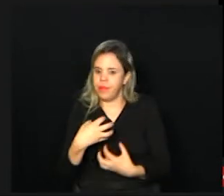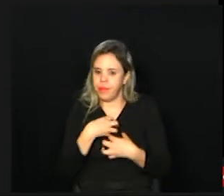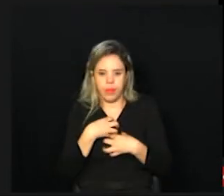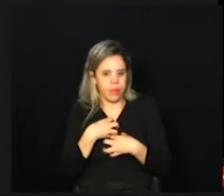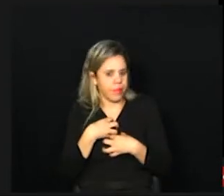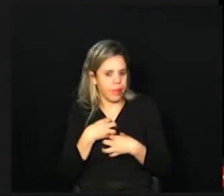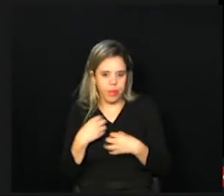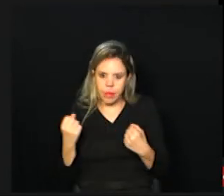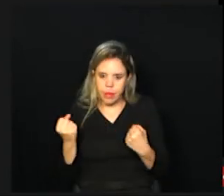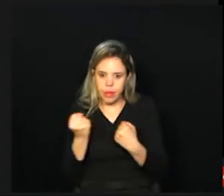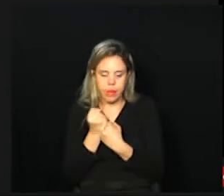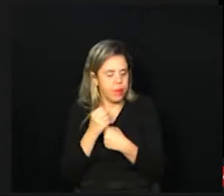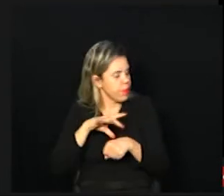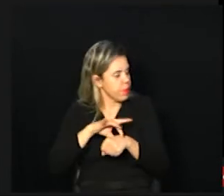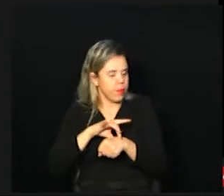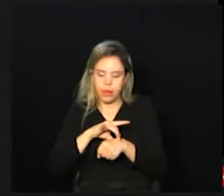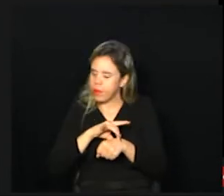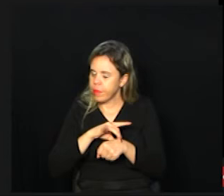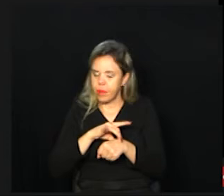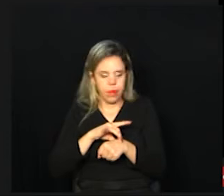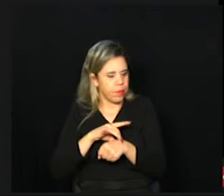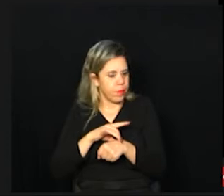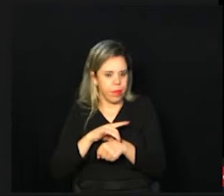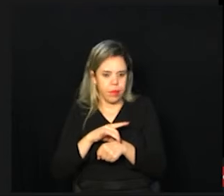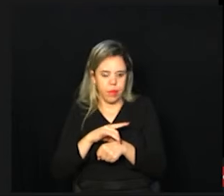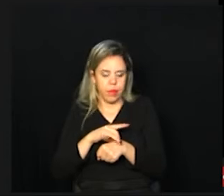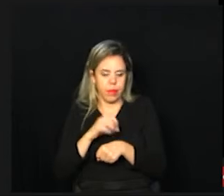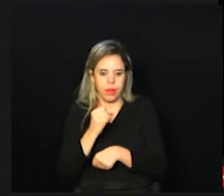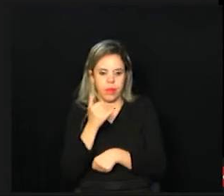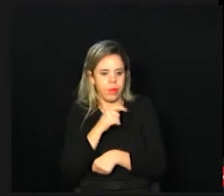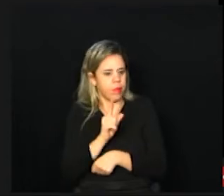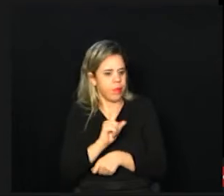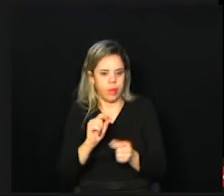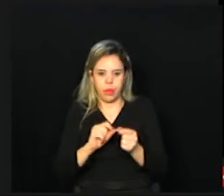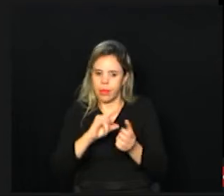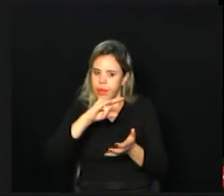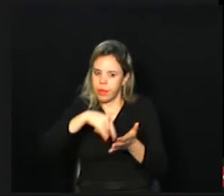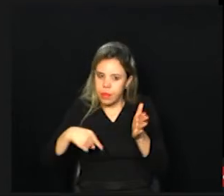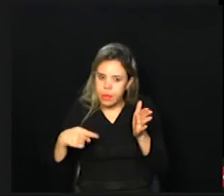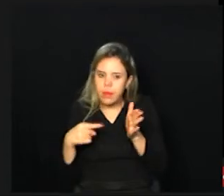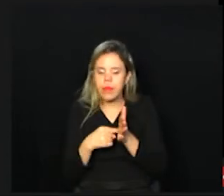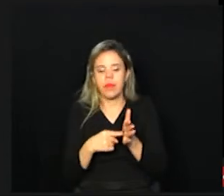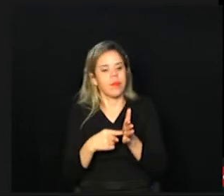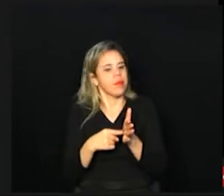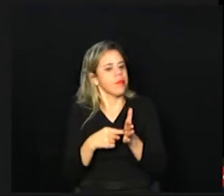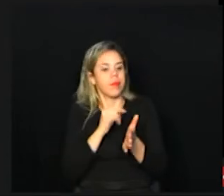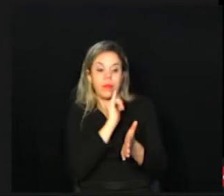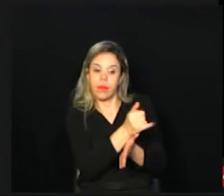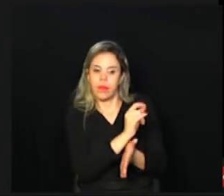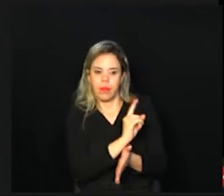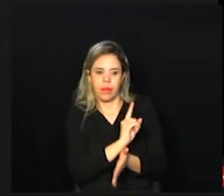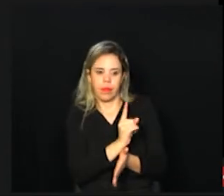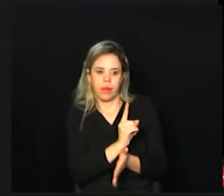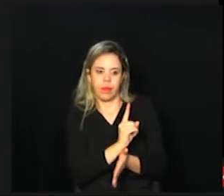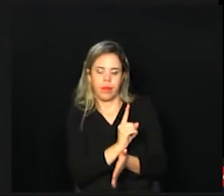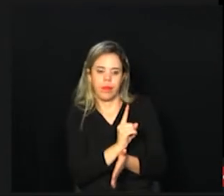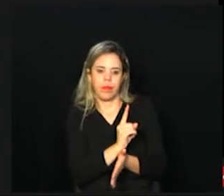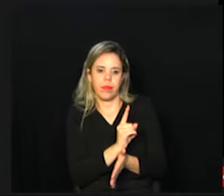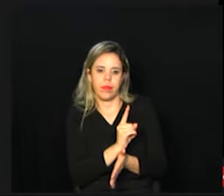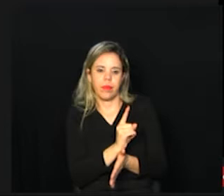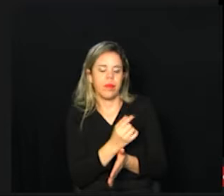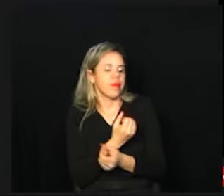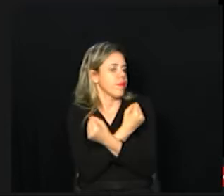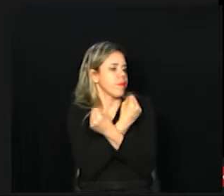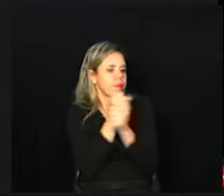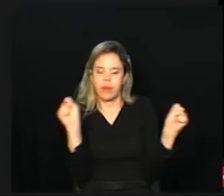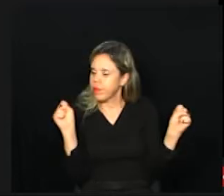acolhida, segura para tanto. E se ela não fizer o boletim de ocorrência, se ela não denunciar, fica praticamente impossível